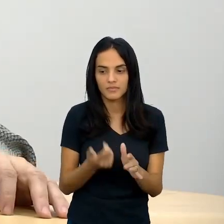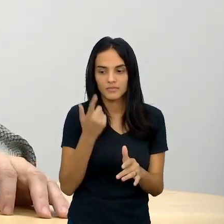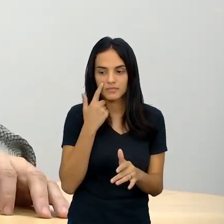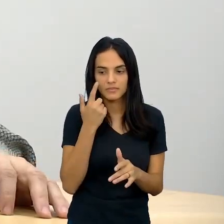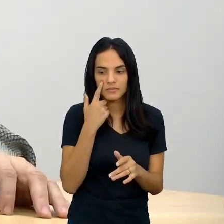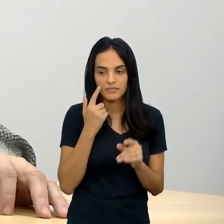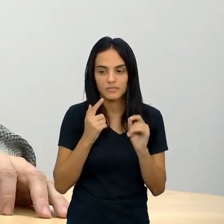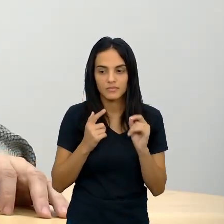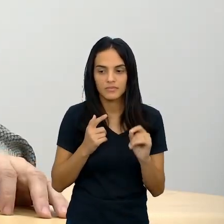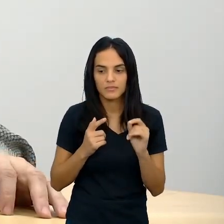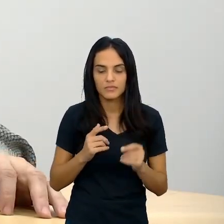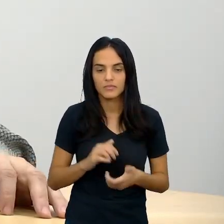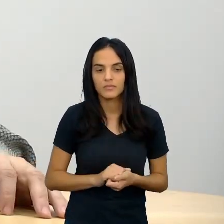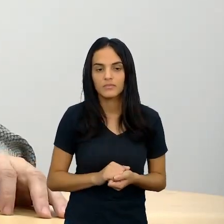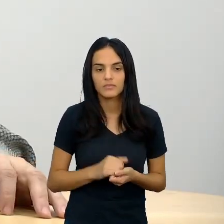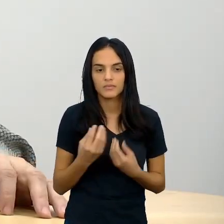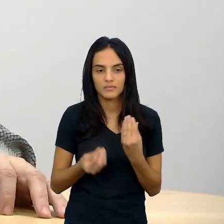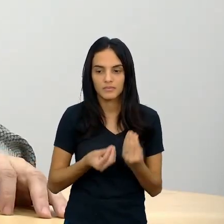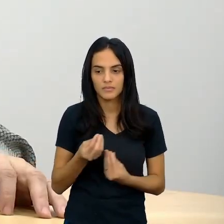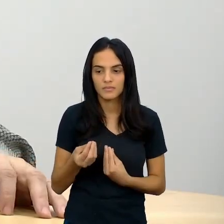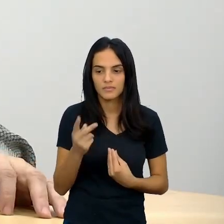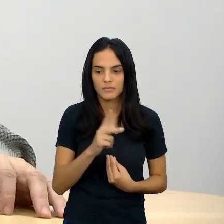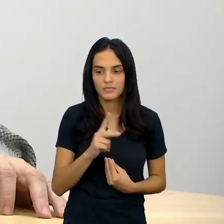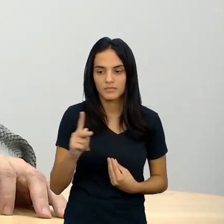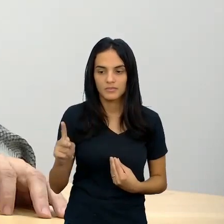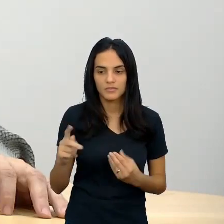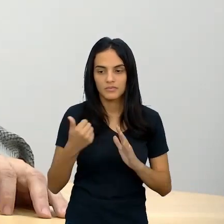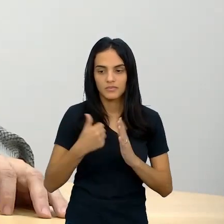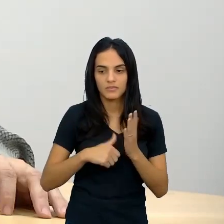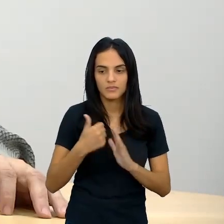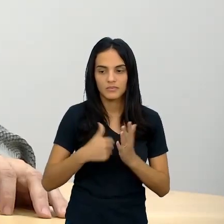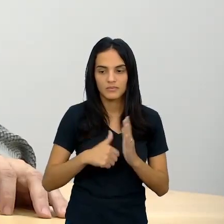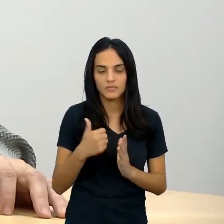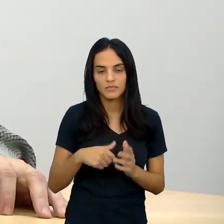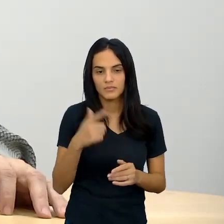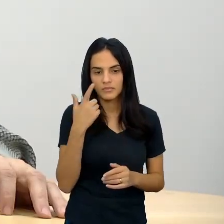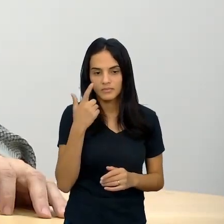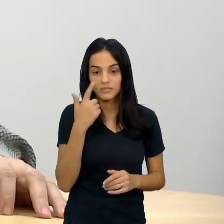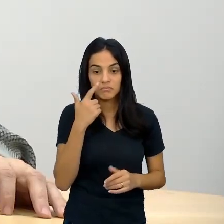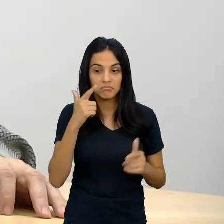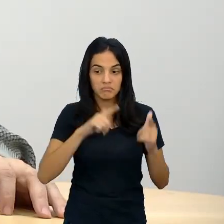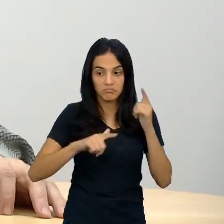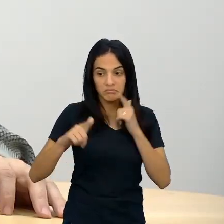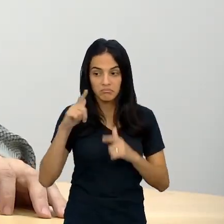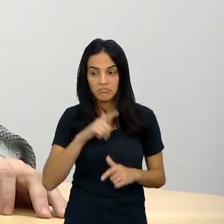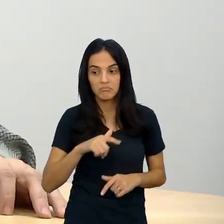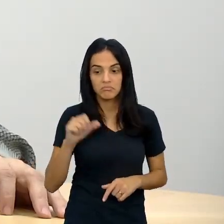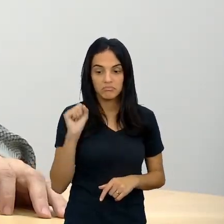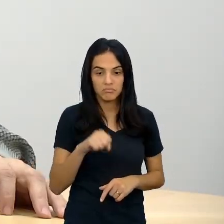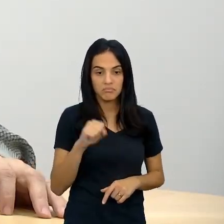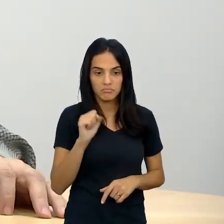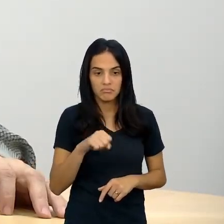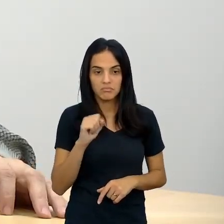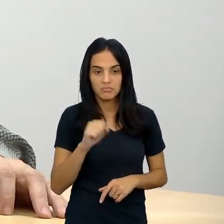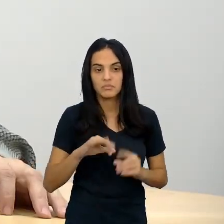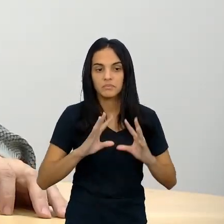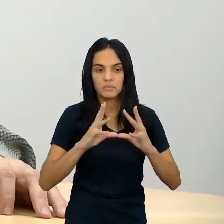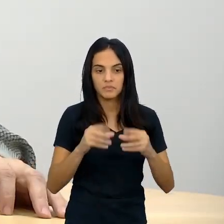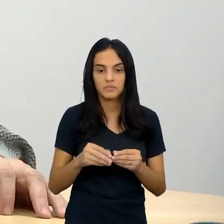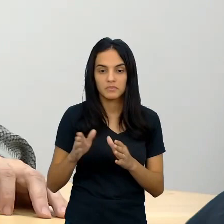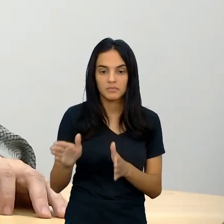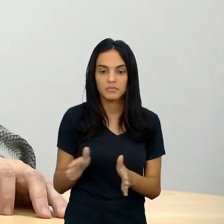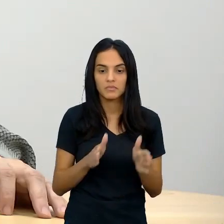potente modo do professor avaliar se o aluno está conseguindo ou não entender todo o processo